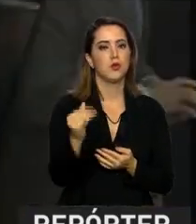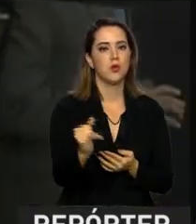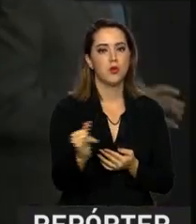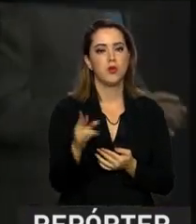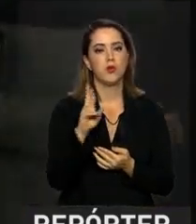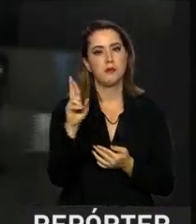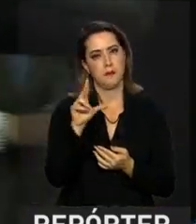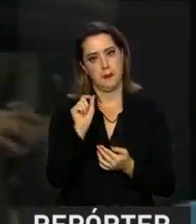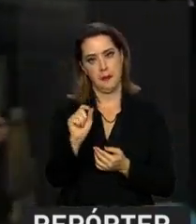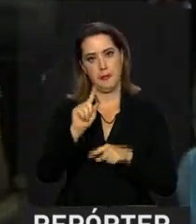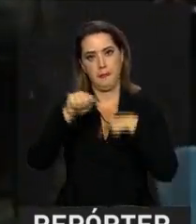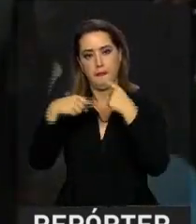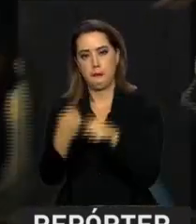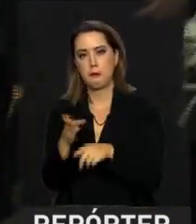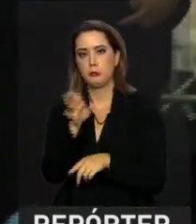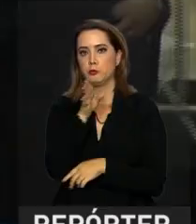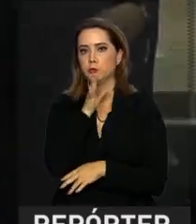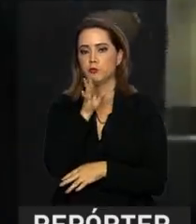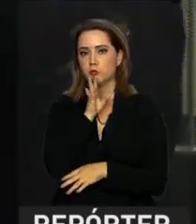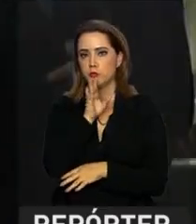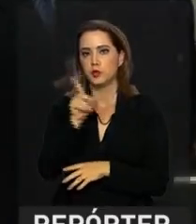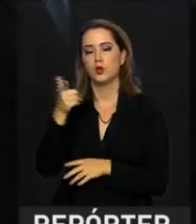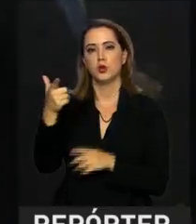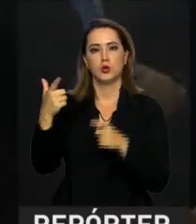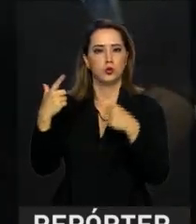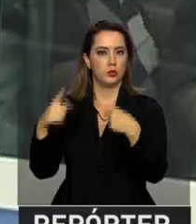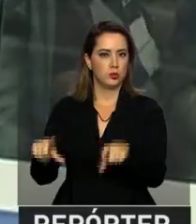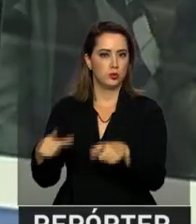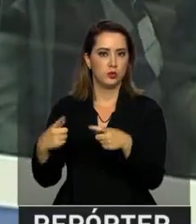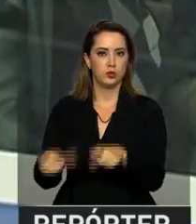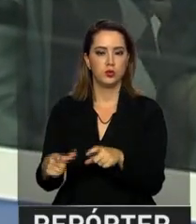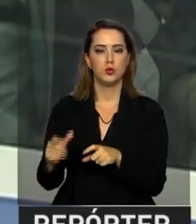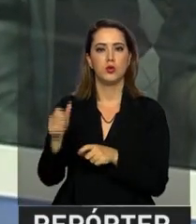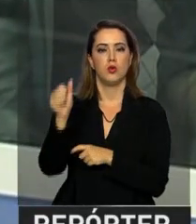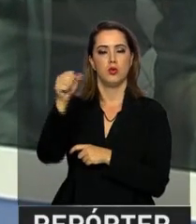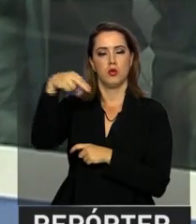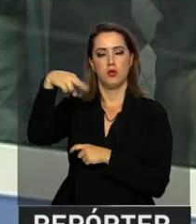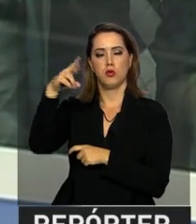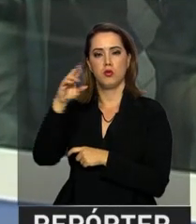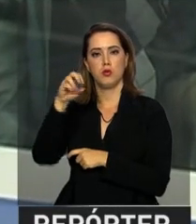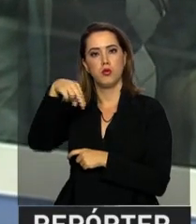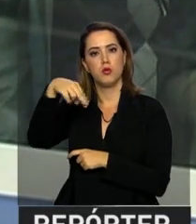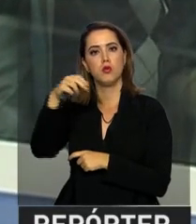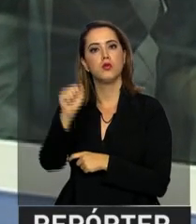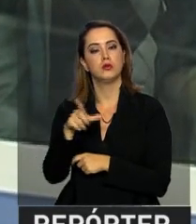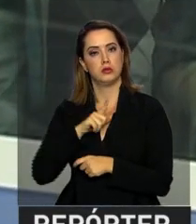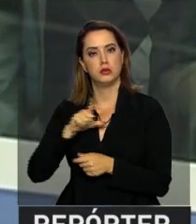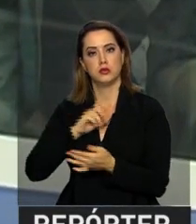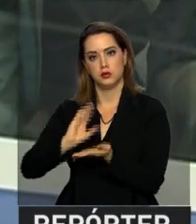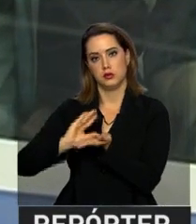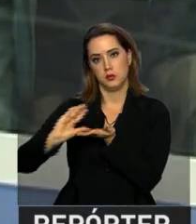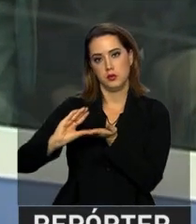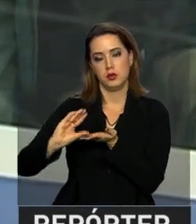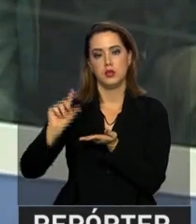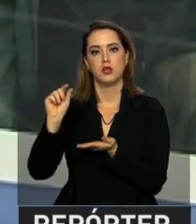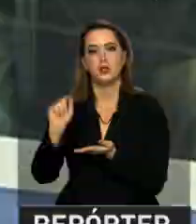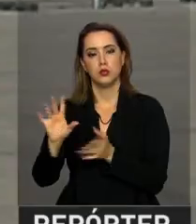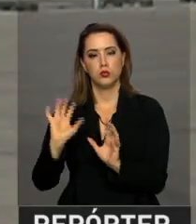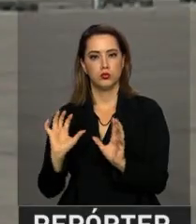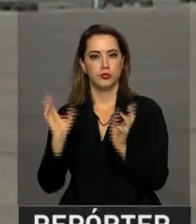eles foram conhecer o complexo de Arenas carioca Arena carioca 1 2 e 3 que tem recursos federais na